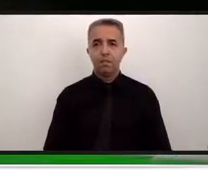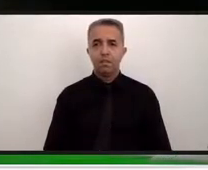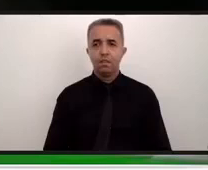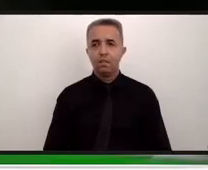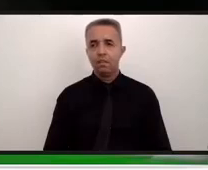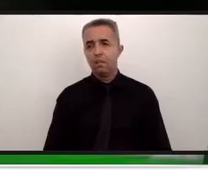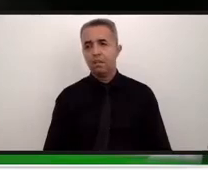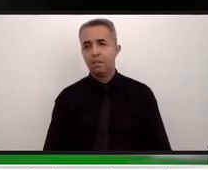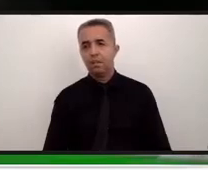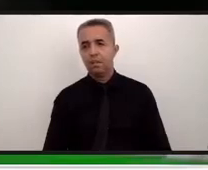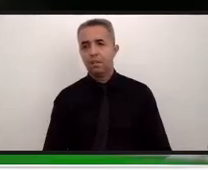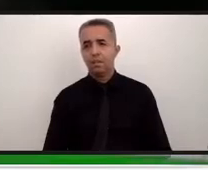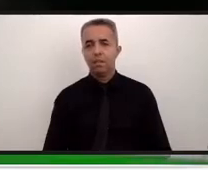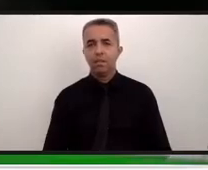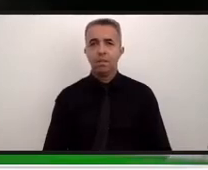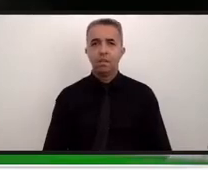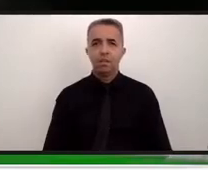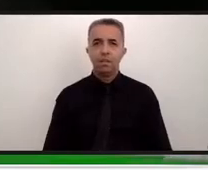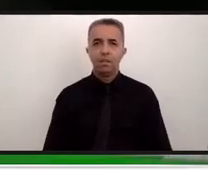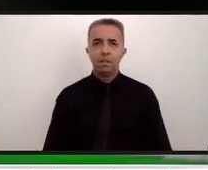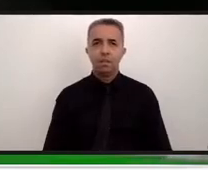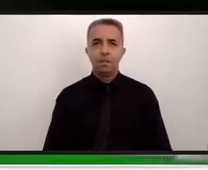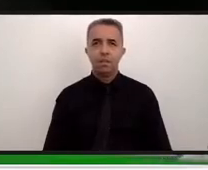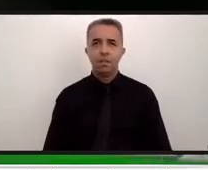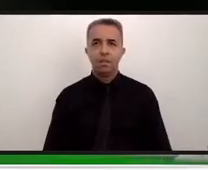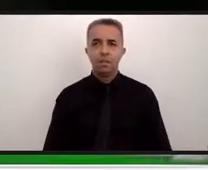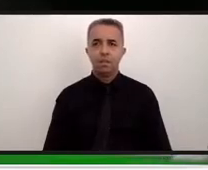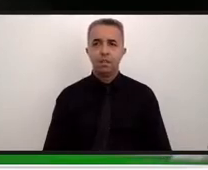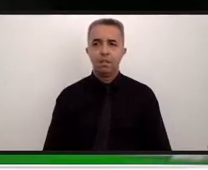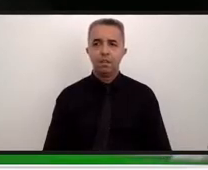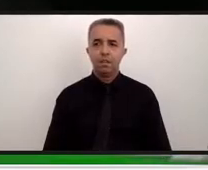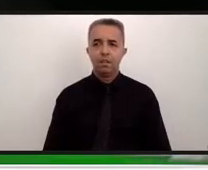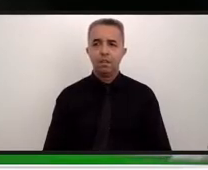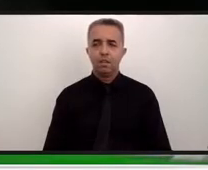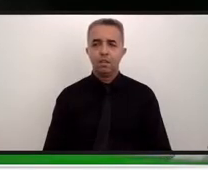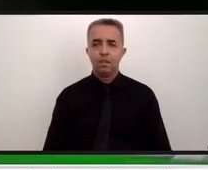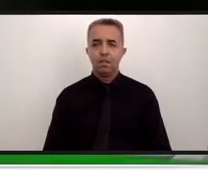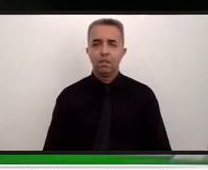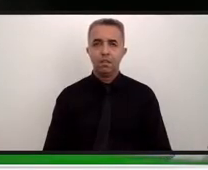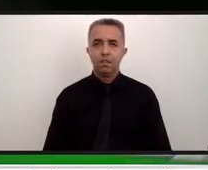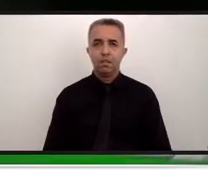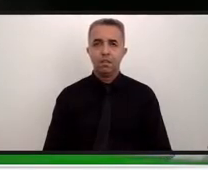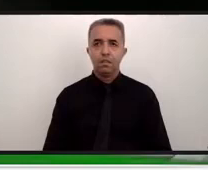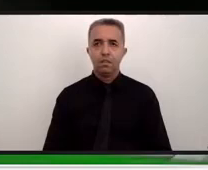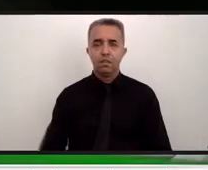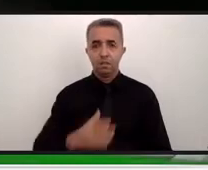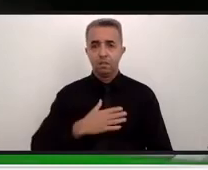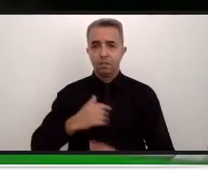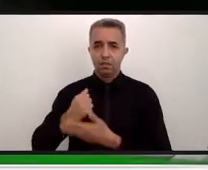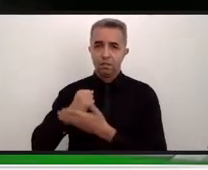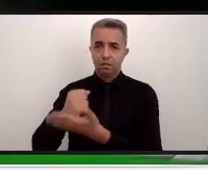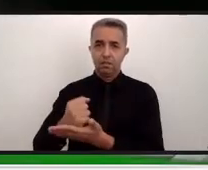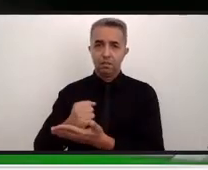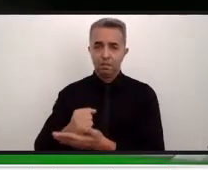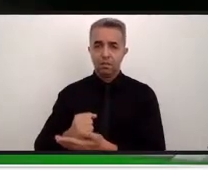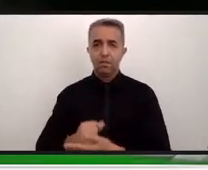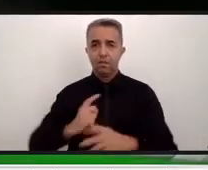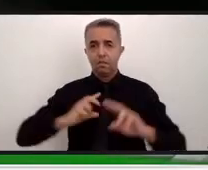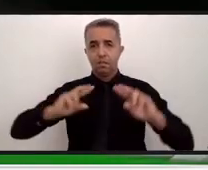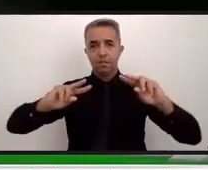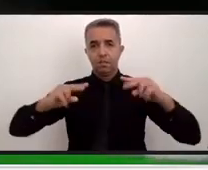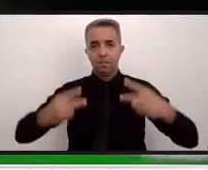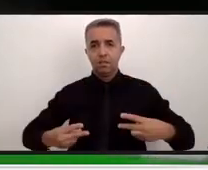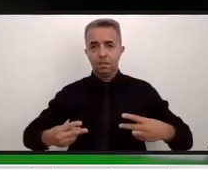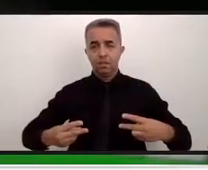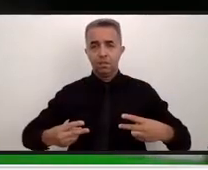pedindo faz um tempo. O vereador Dilemara havia pedido antes. Presidente, a minha assessoria mandou aqui o link